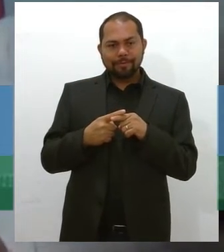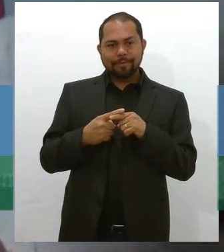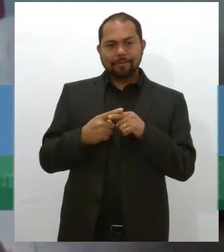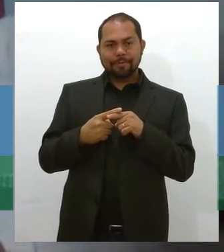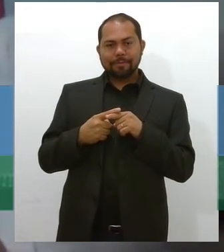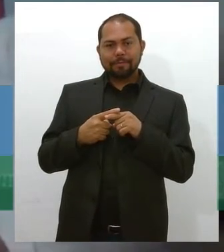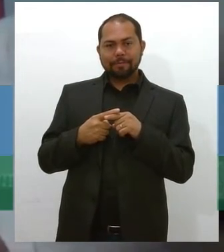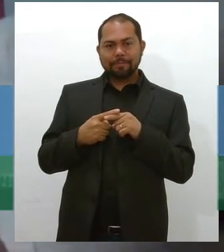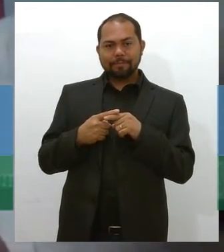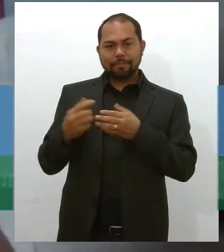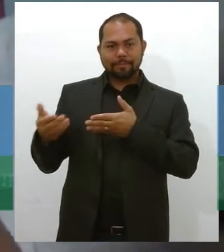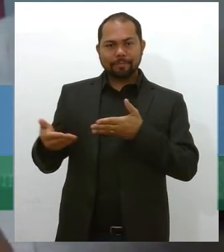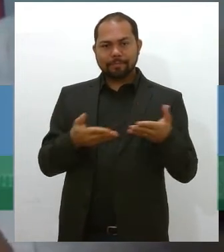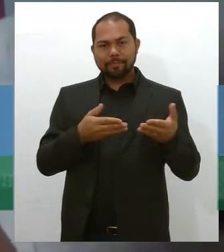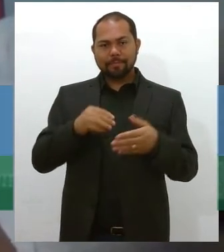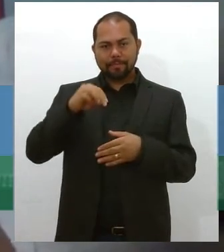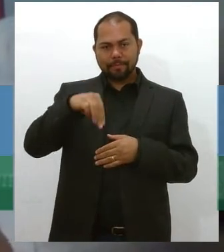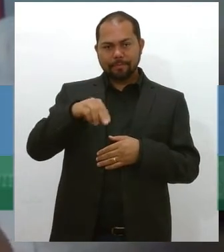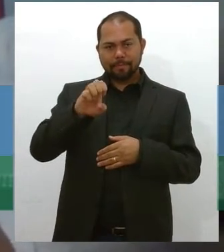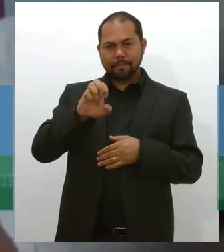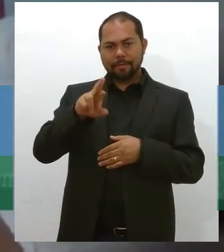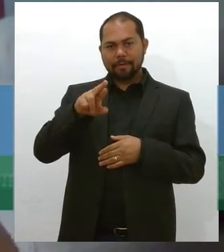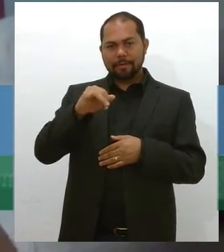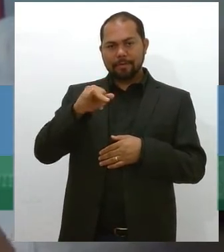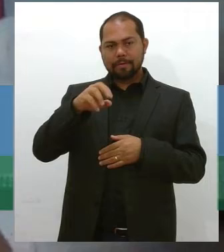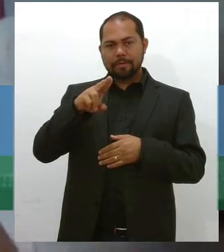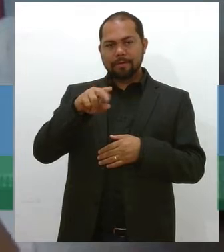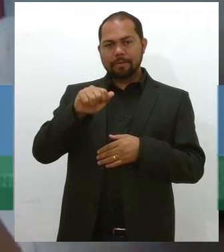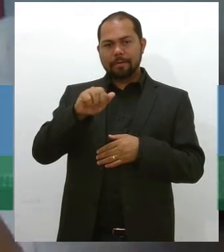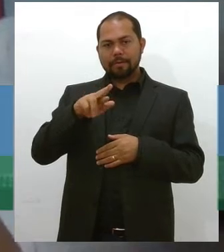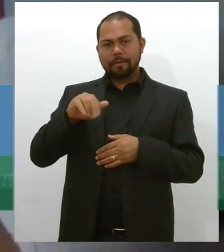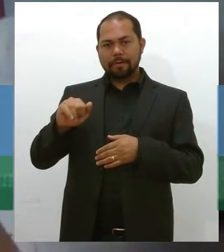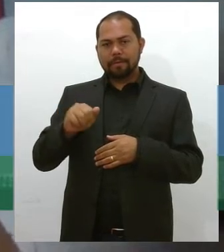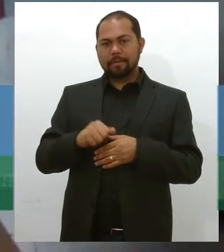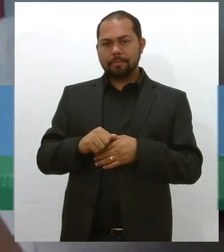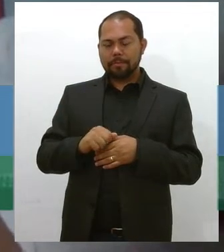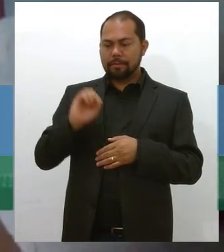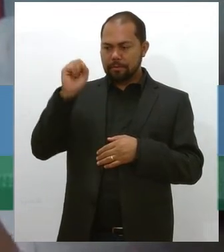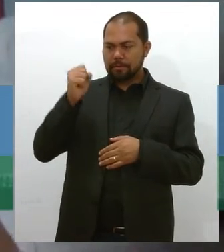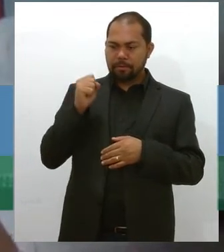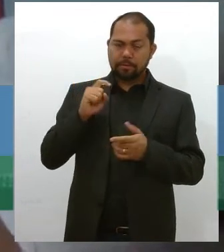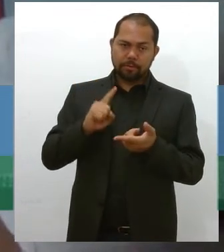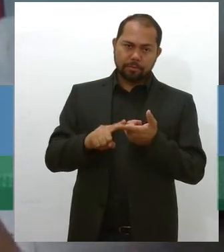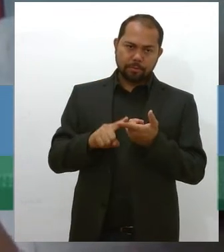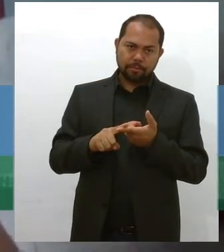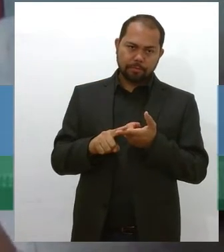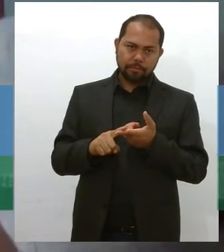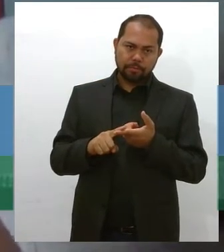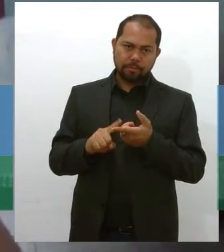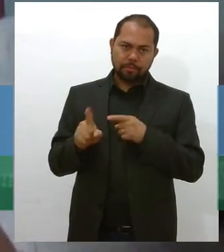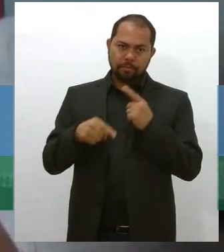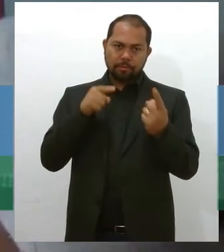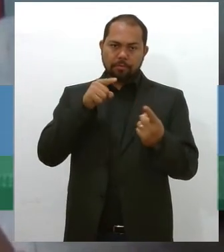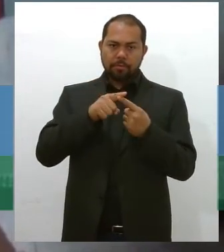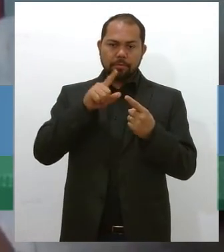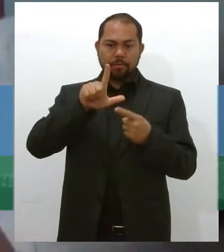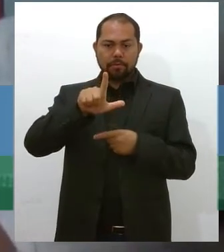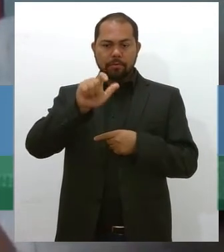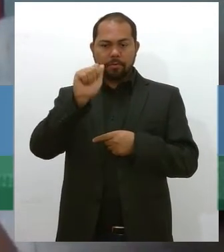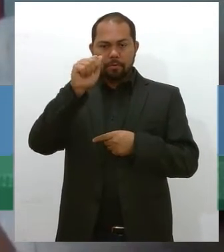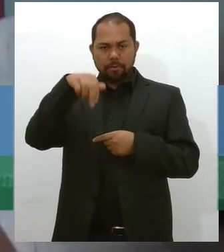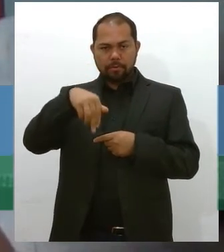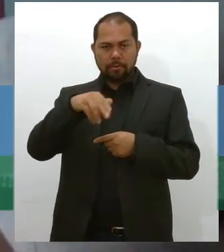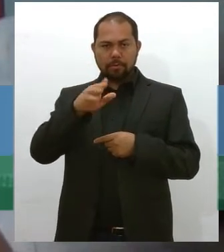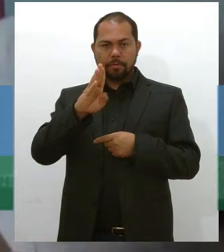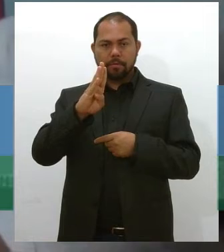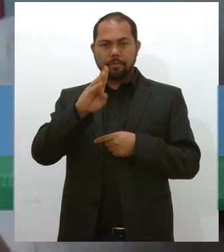mercenário Labatu, né? Não só para Sergipe, mas o objetivo do Labatu era alcançar a Bahia, que nessa época já estava